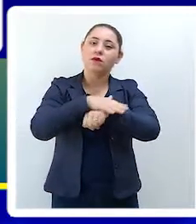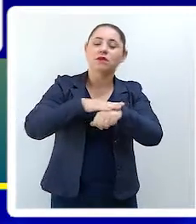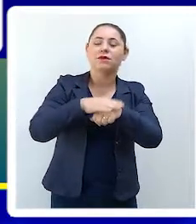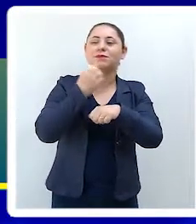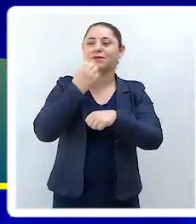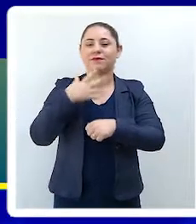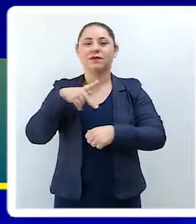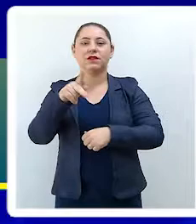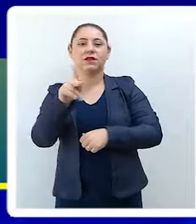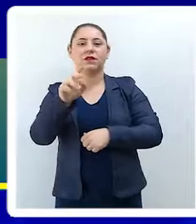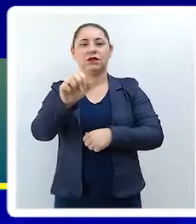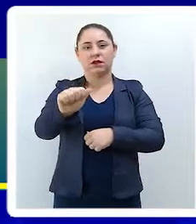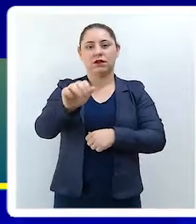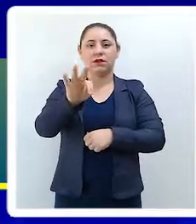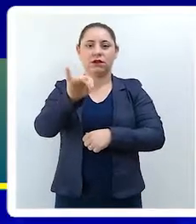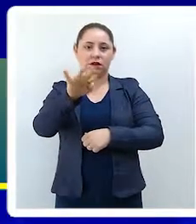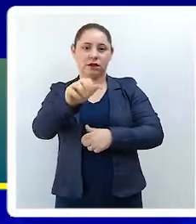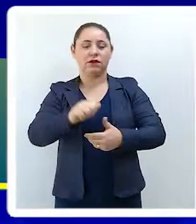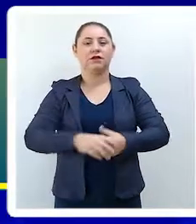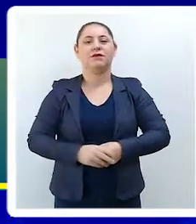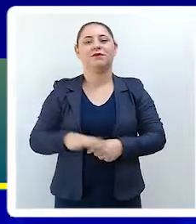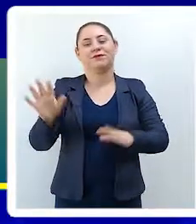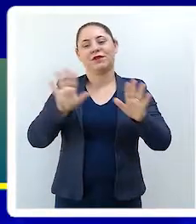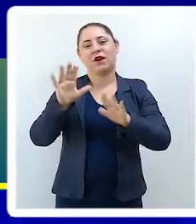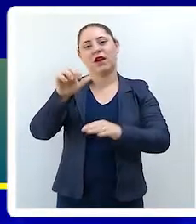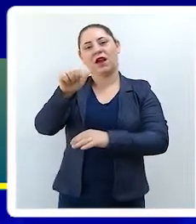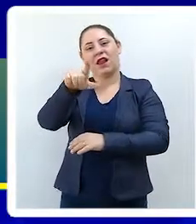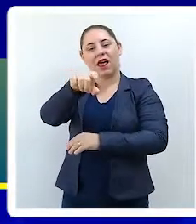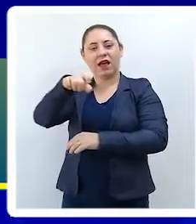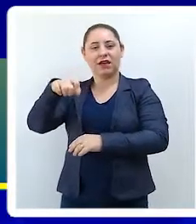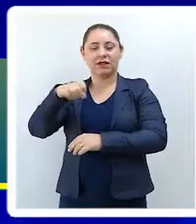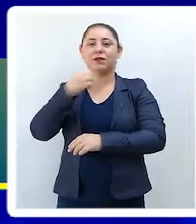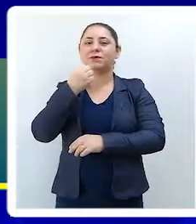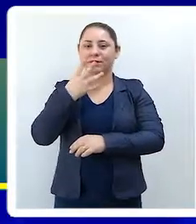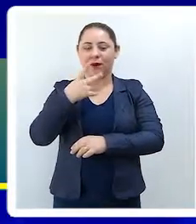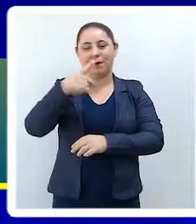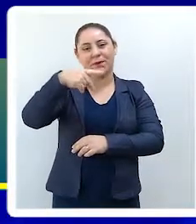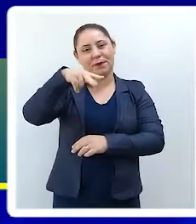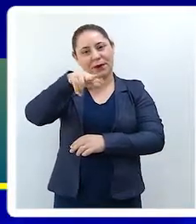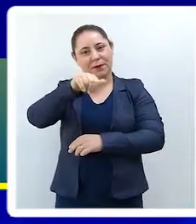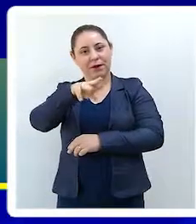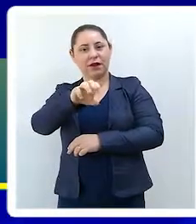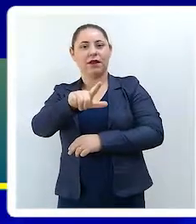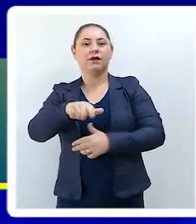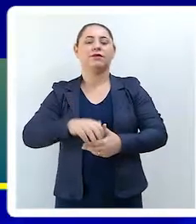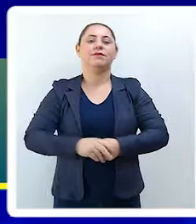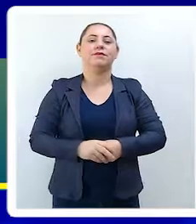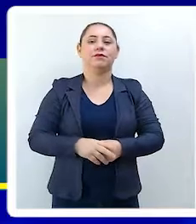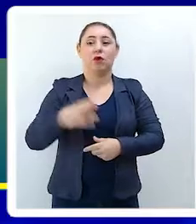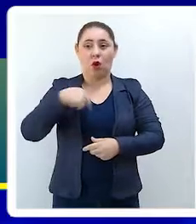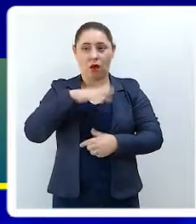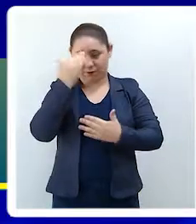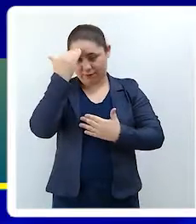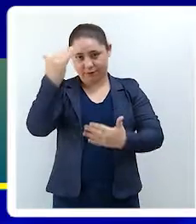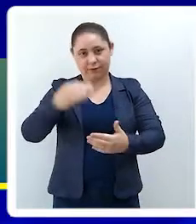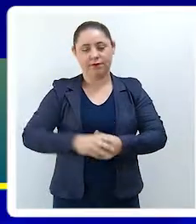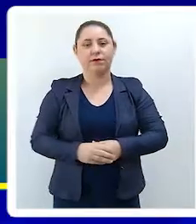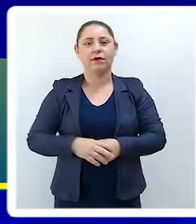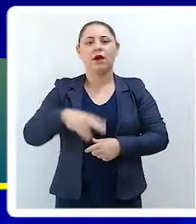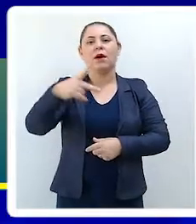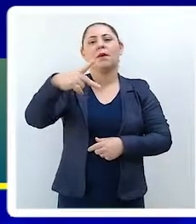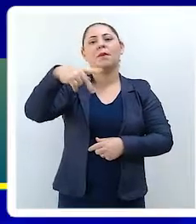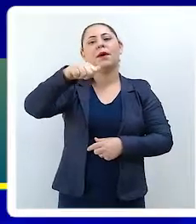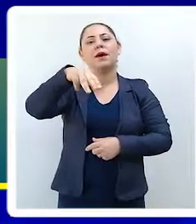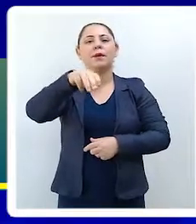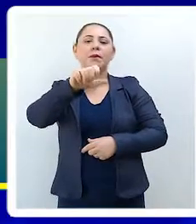sobre esse assunto. Tudo bem, Kátia, Pamela? Oi, Alex, tudo bem? Tudo bem, Pamela? Nós te agradecemos. Pamela,